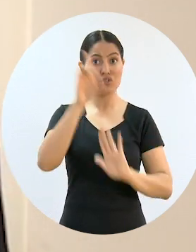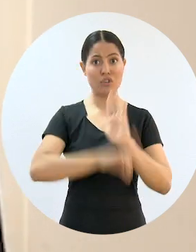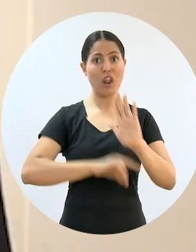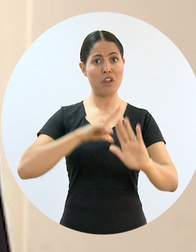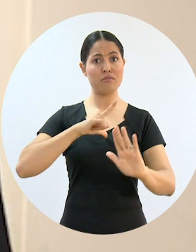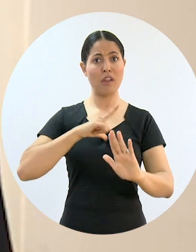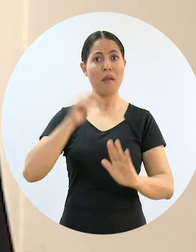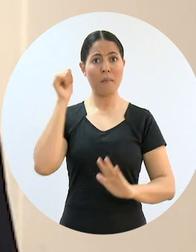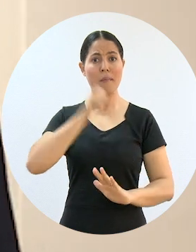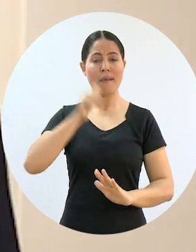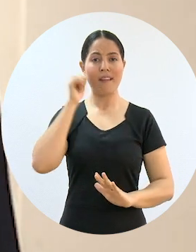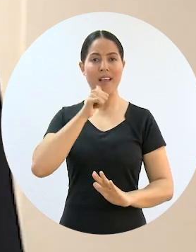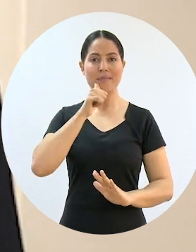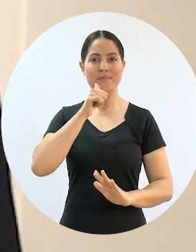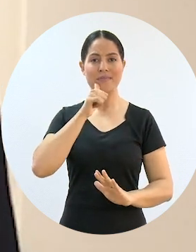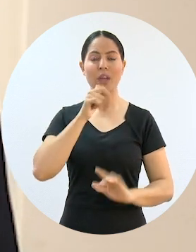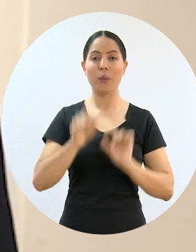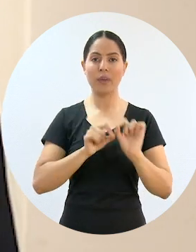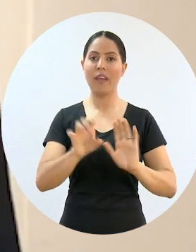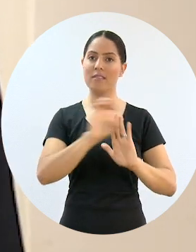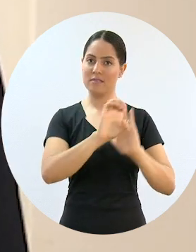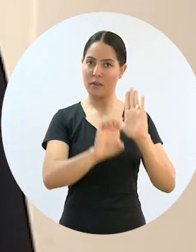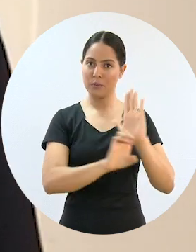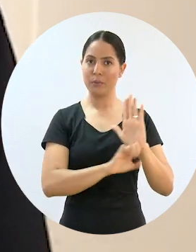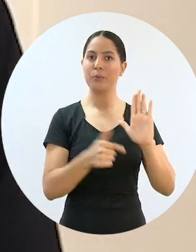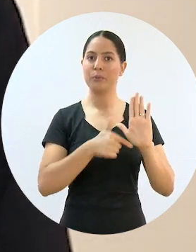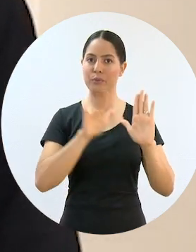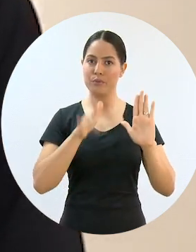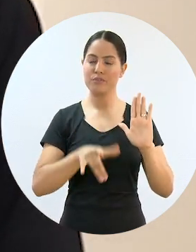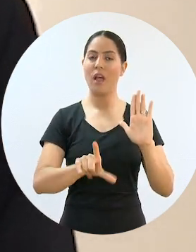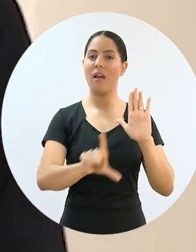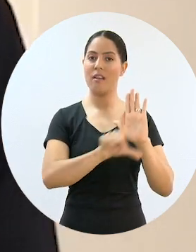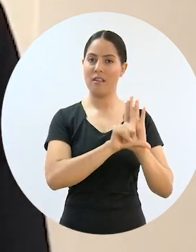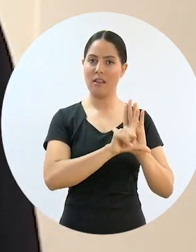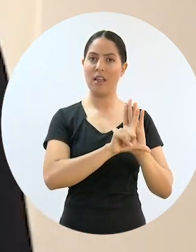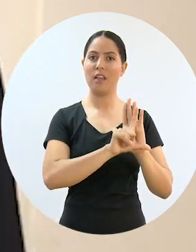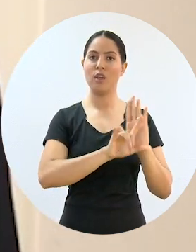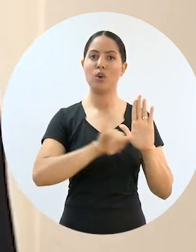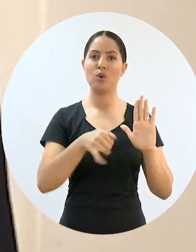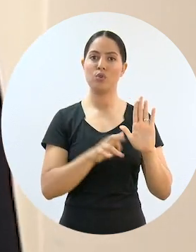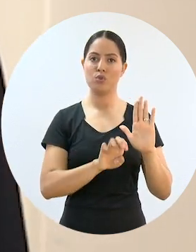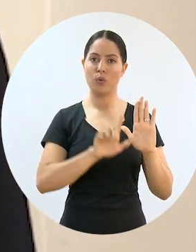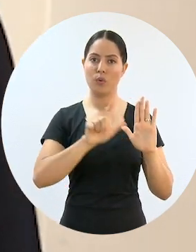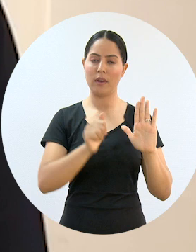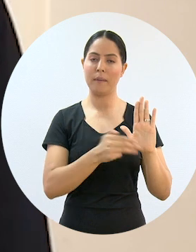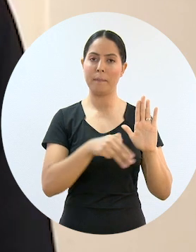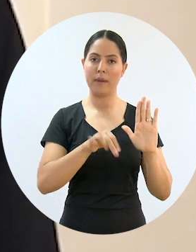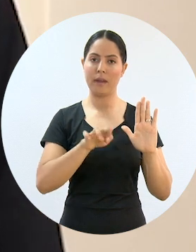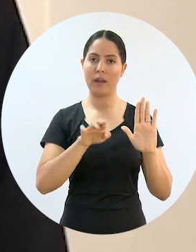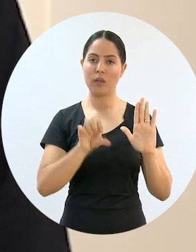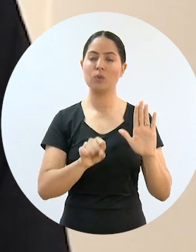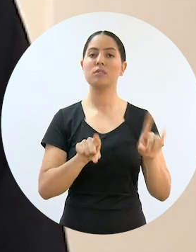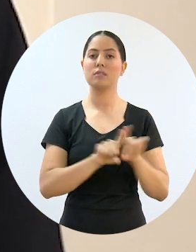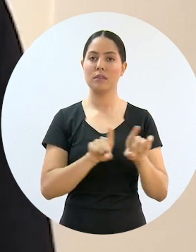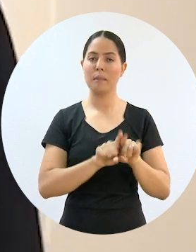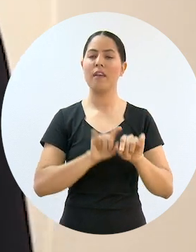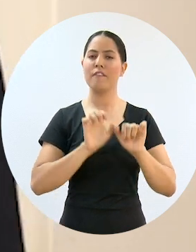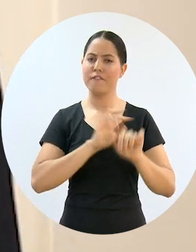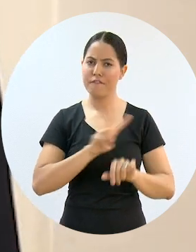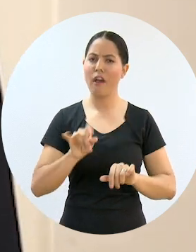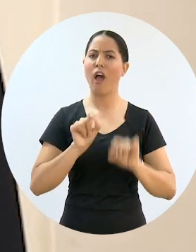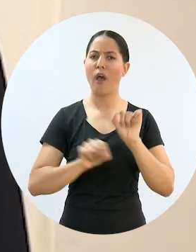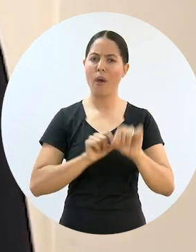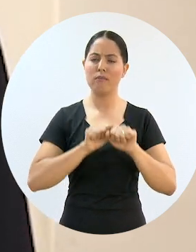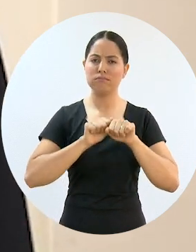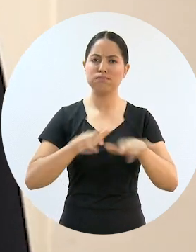os nossos direitos, né, que estão no nosso estatuto, vieram com a Lei Júlia Matos. Vamos divulgar